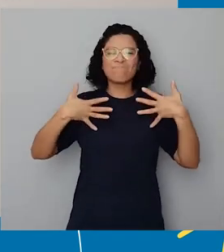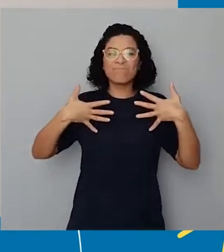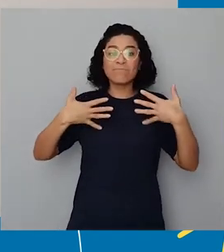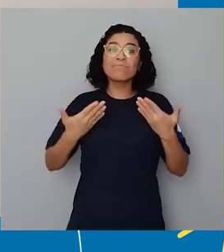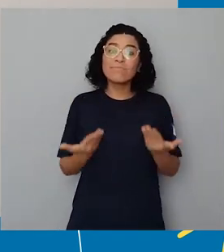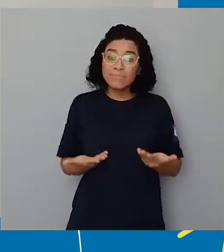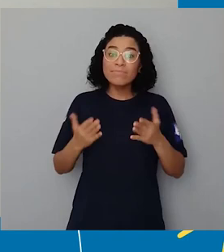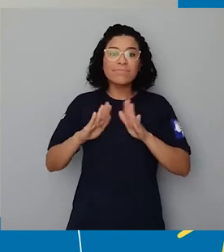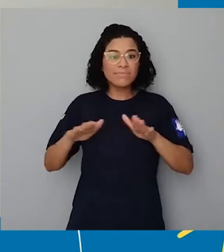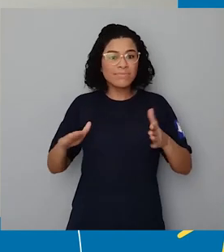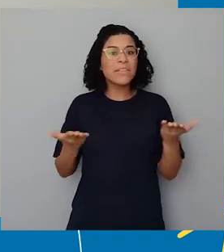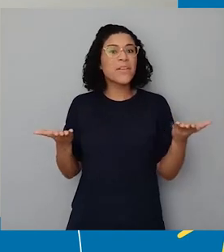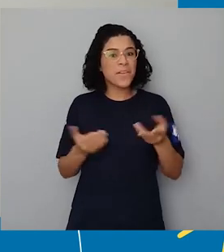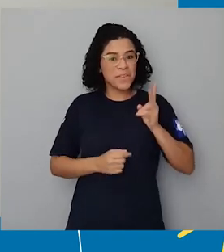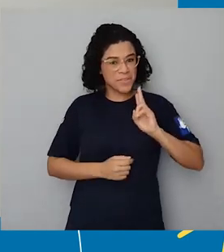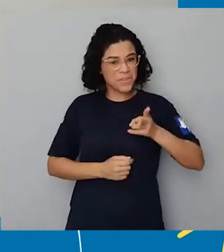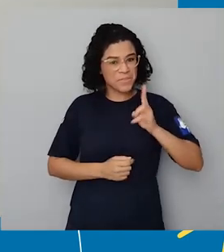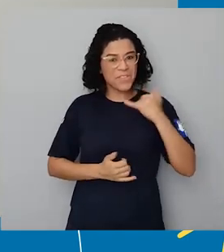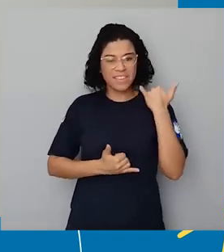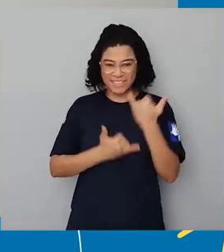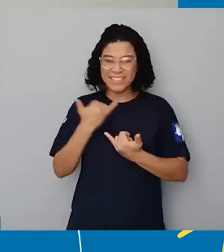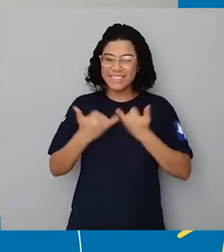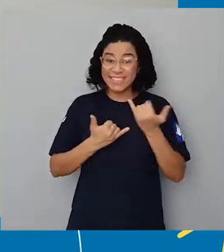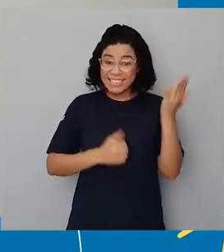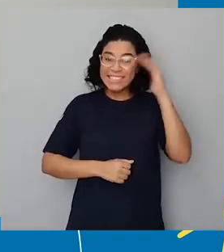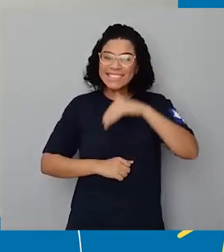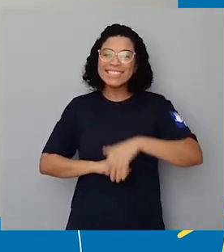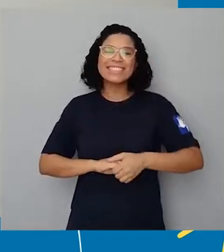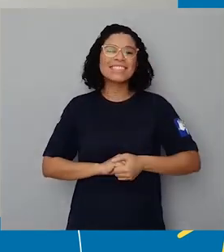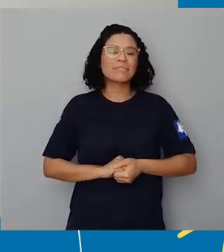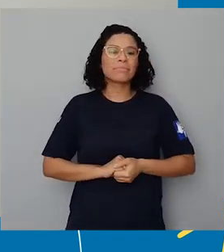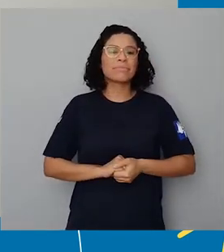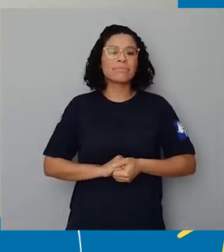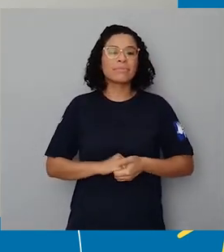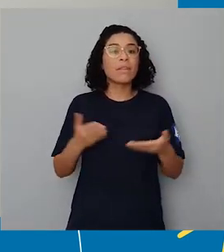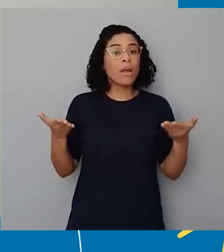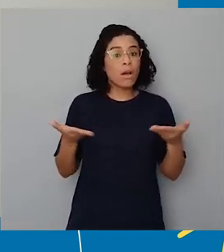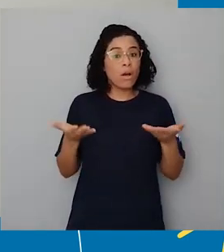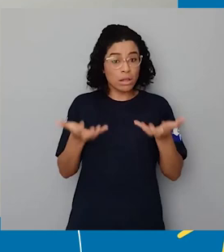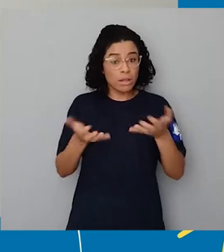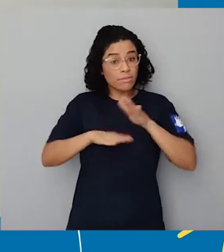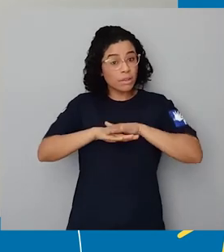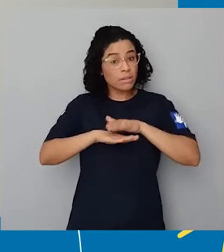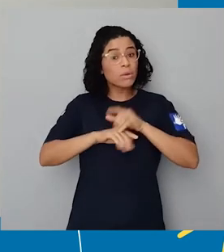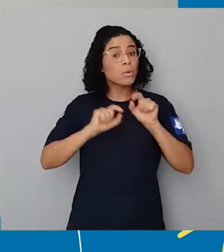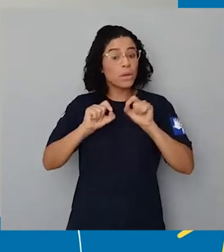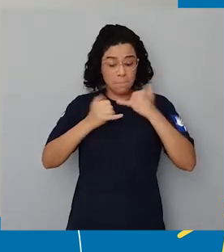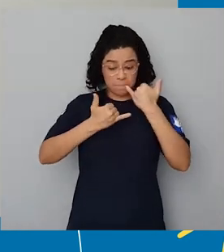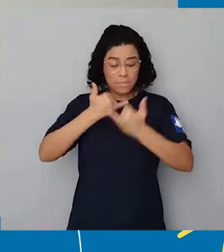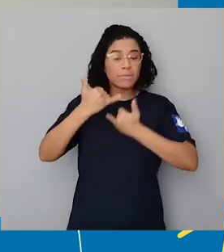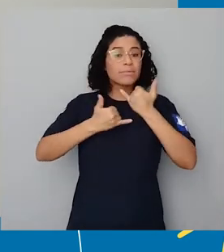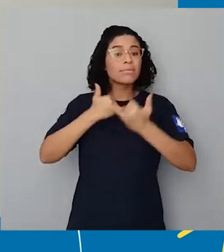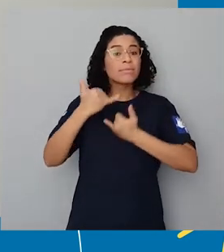muito. Criançada, bora continuar a brincar? Agora, eu queria realizar com vocês